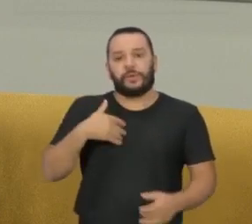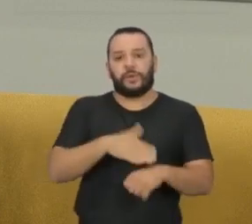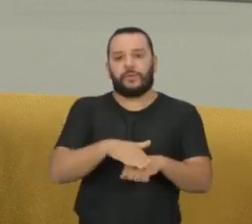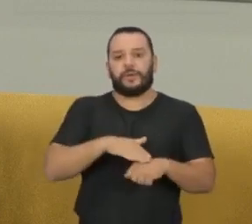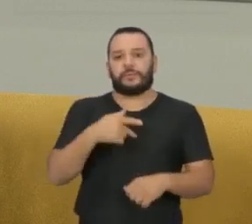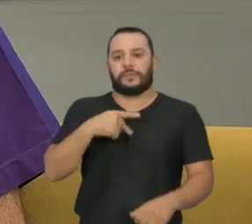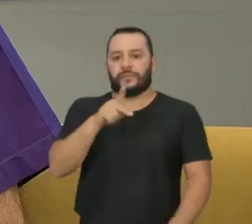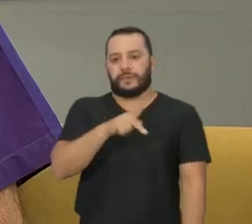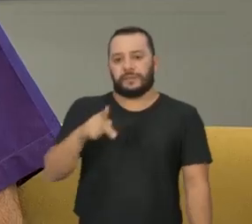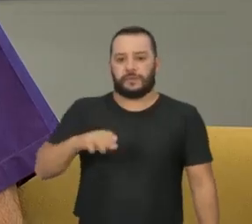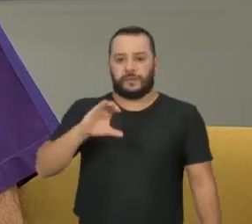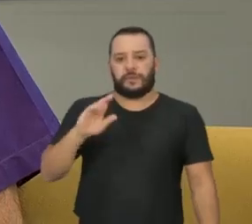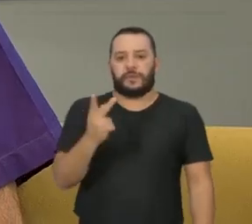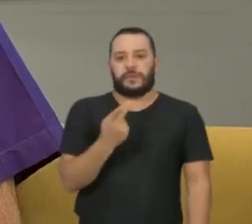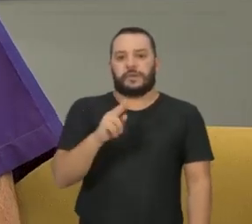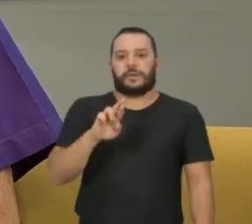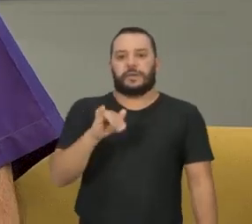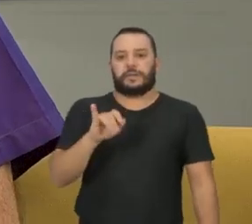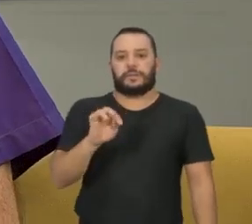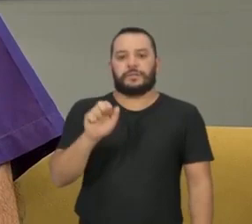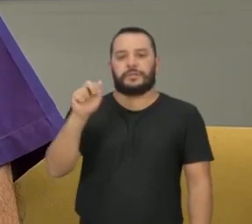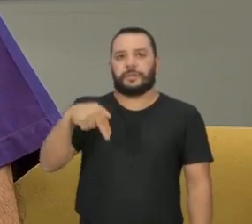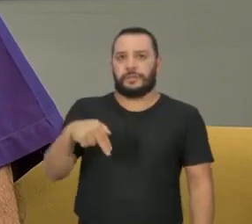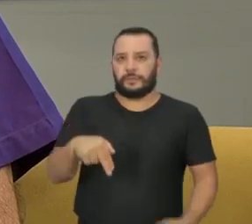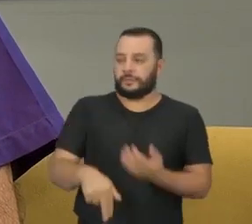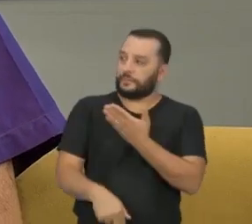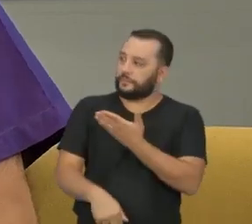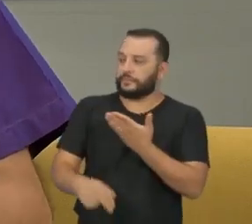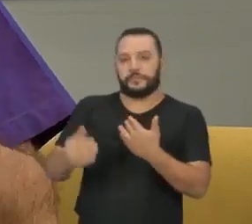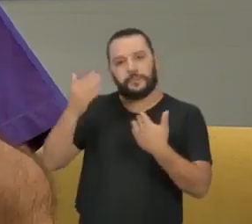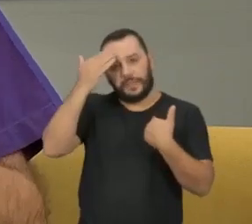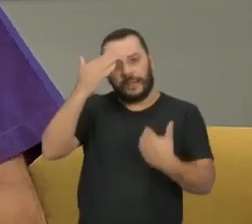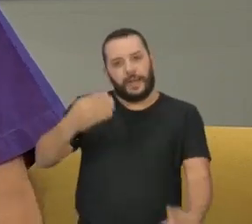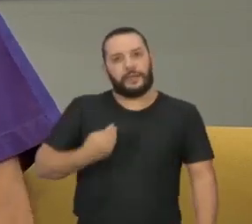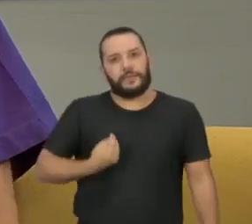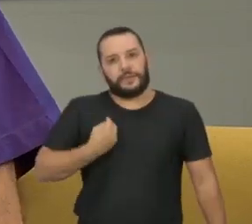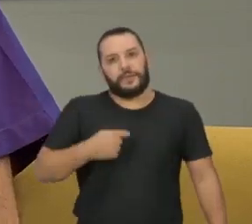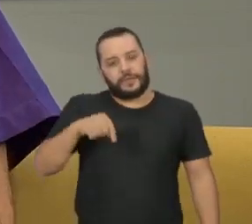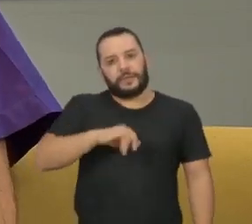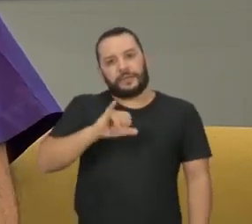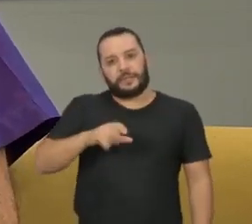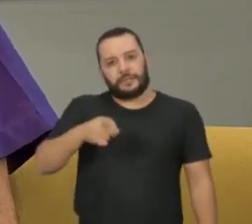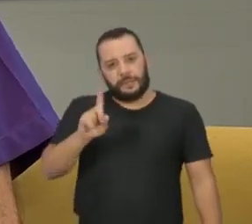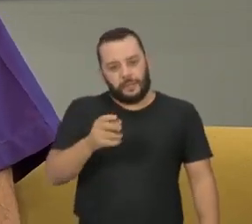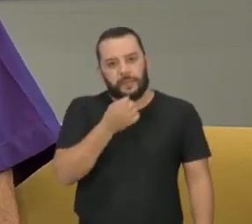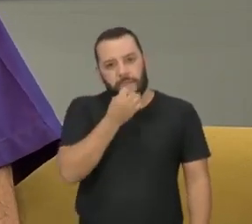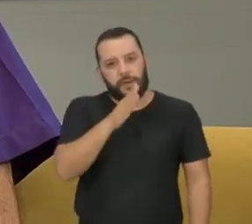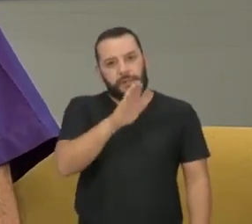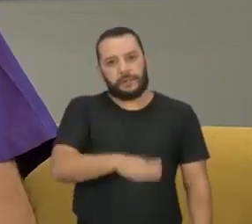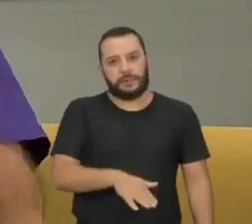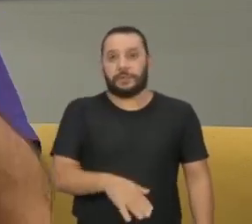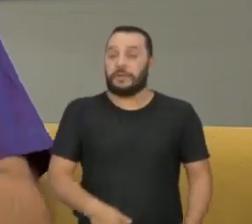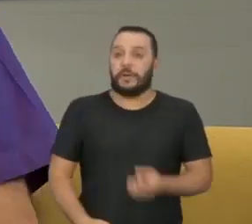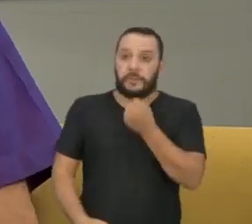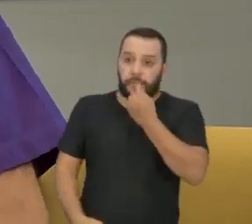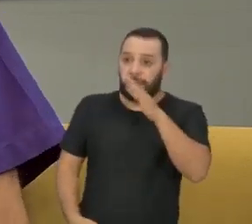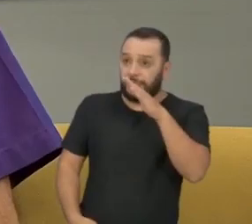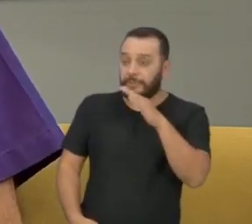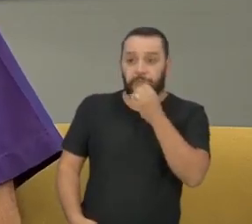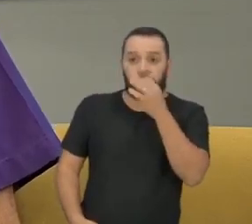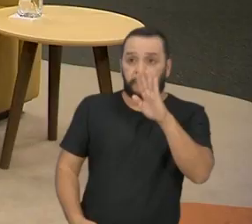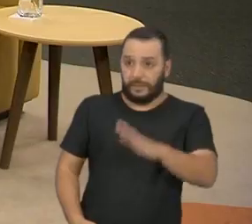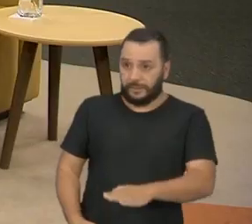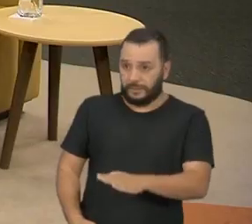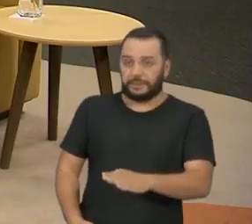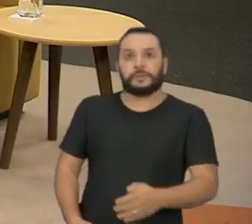de Psicologia da USP, Christian Dunker. Christian, bem-vindo, obrigado pela participação no JC1. Boa tarde. Boa tarde, um prazer, Aldo, um prazer,